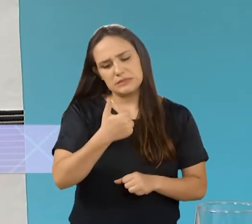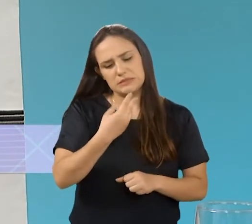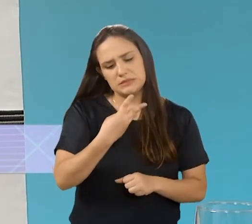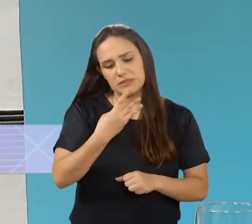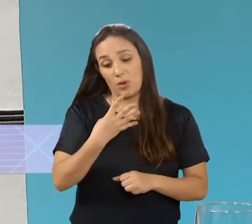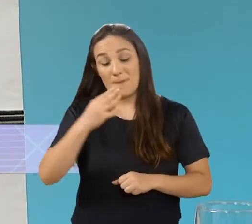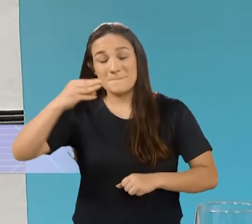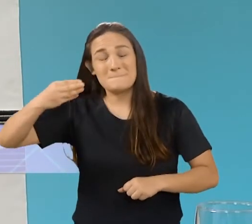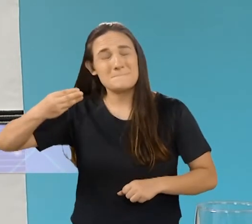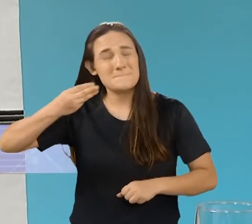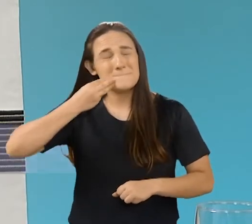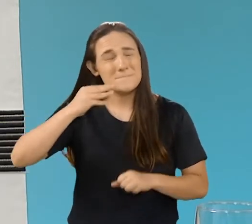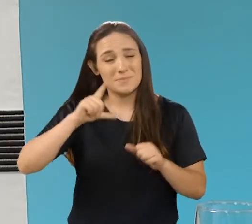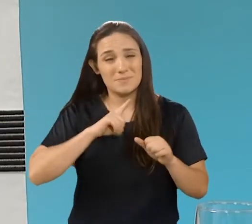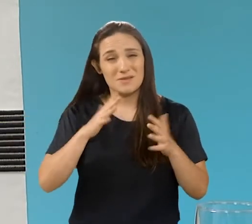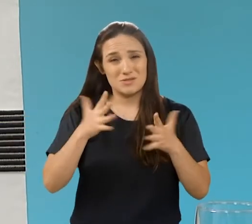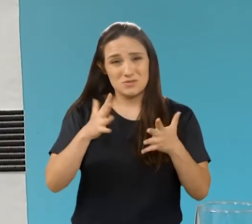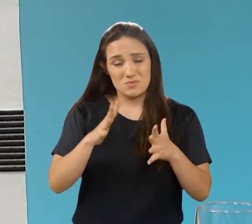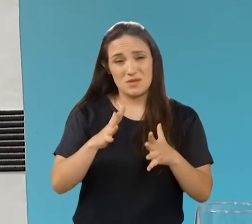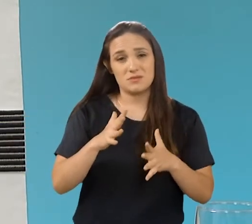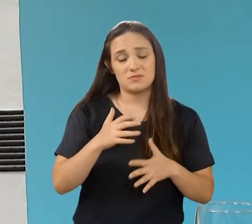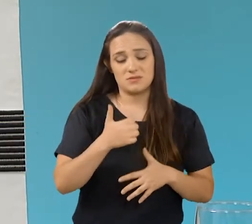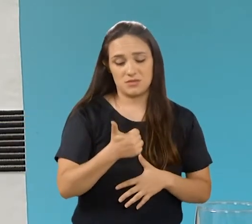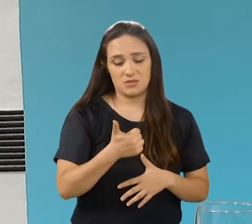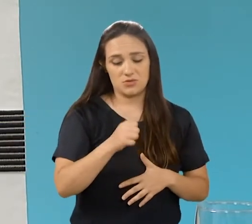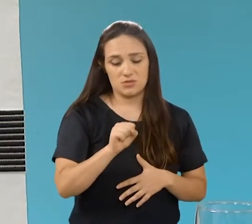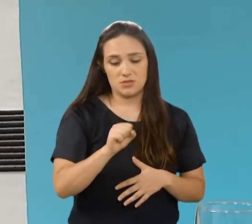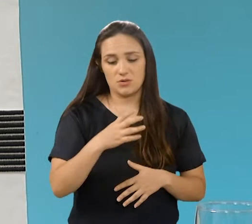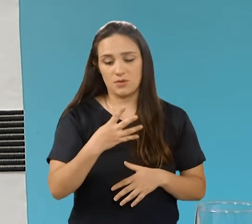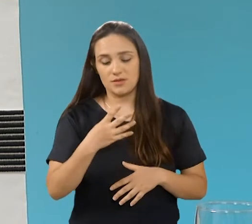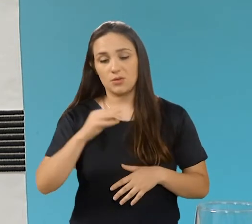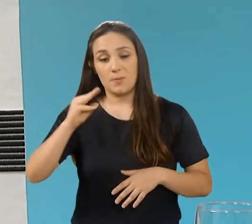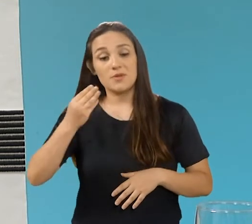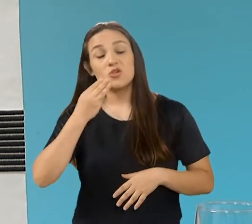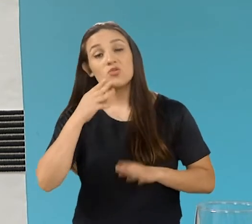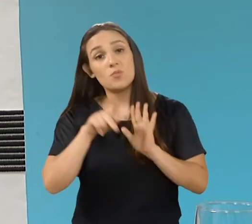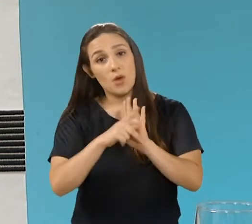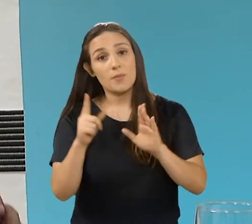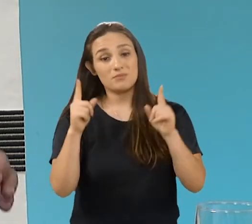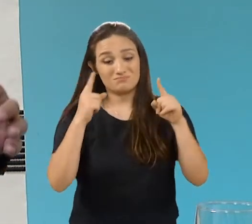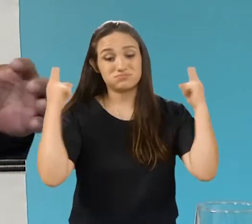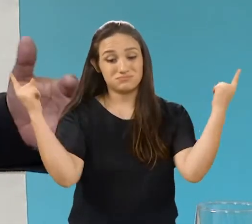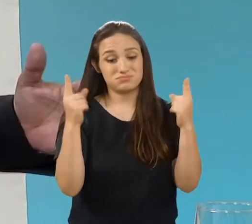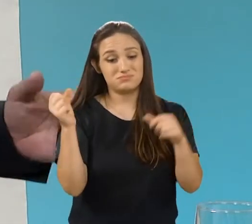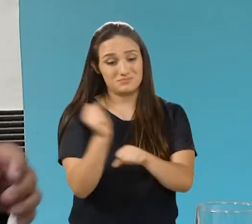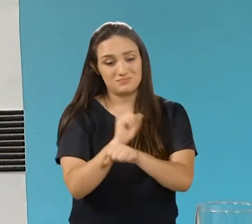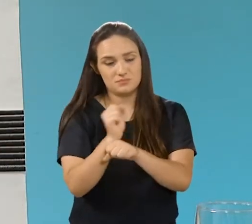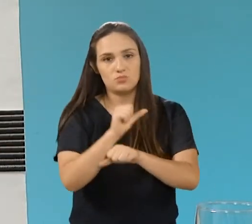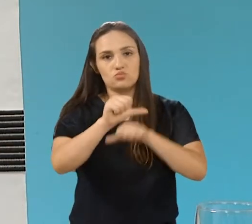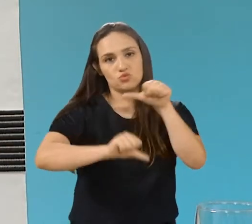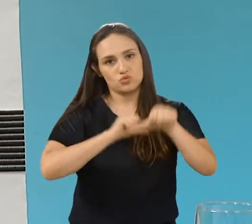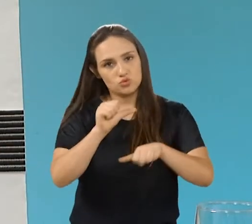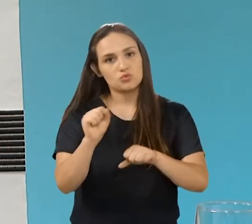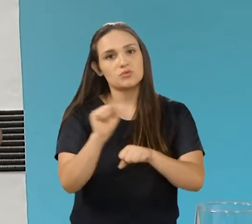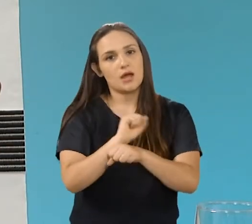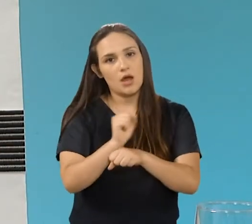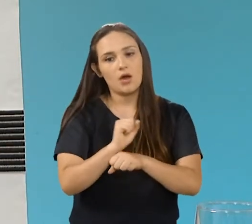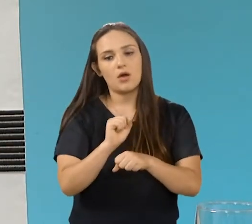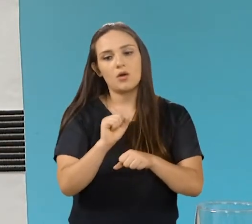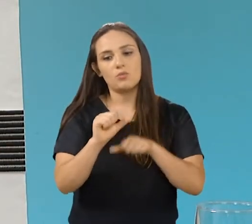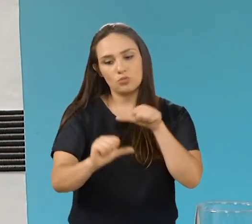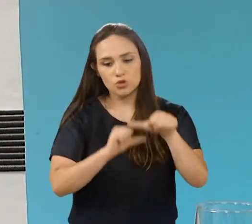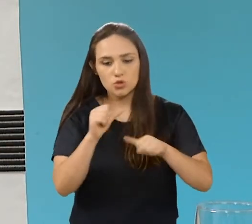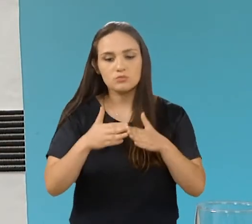milhões. Foram mais de 50 milhões em viaturas para o Corpo de Bombeiros. Você renovou a frota, você comprou lanchas, você